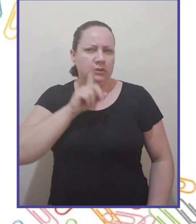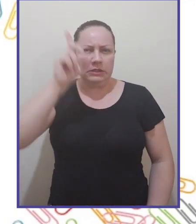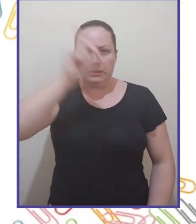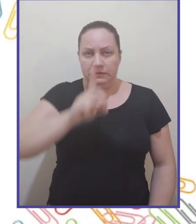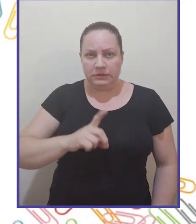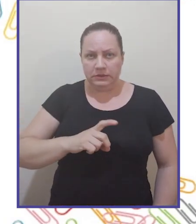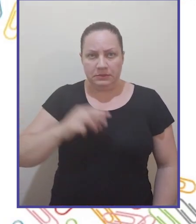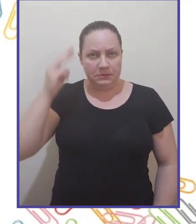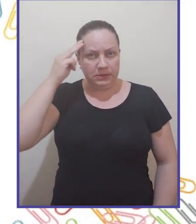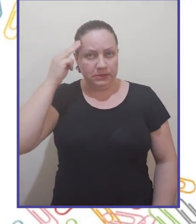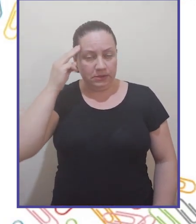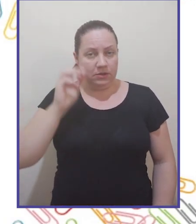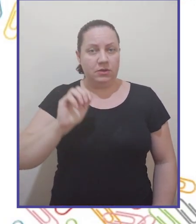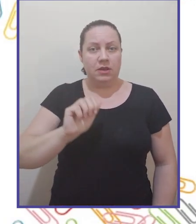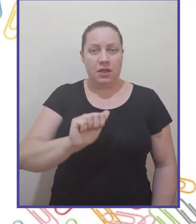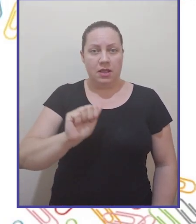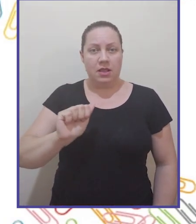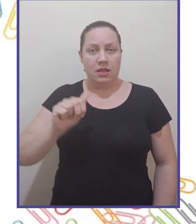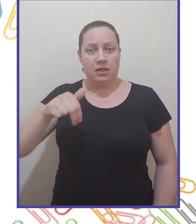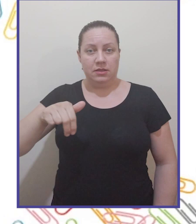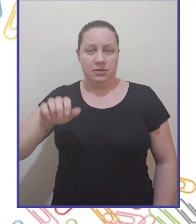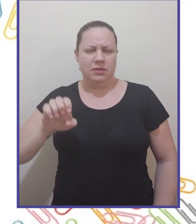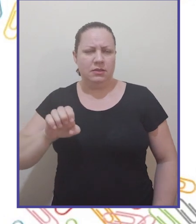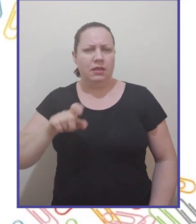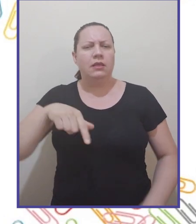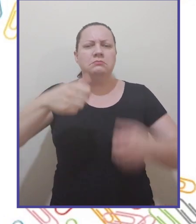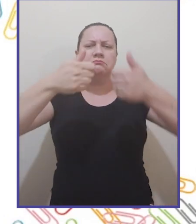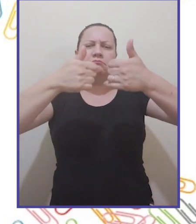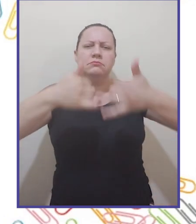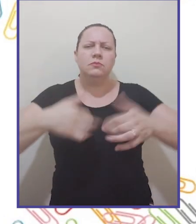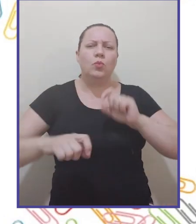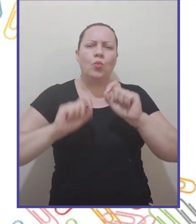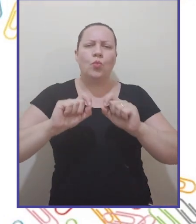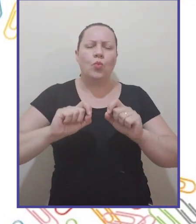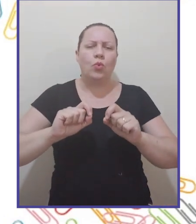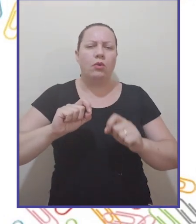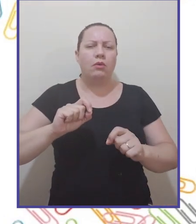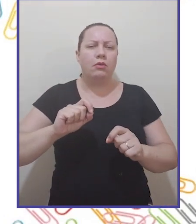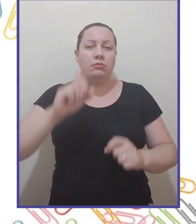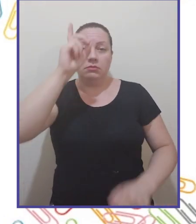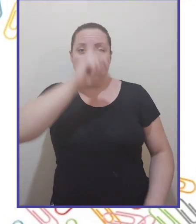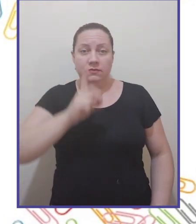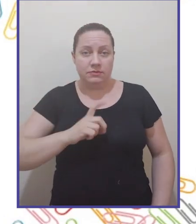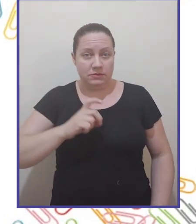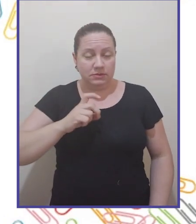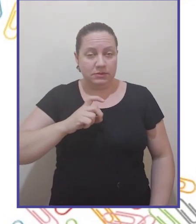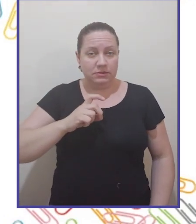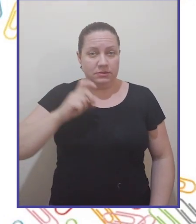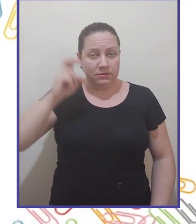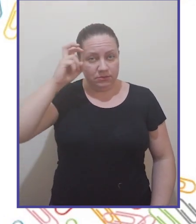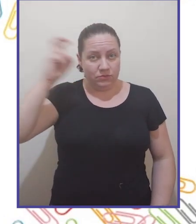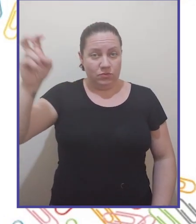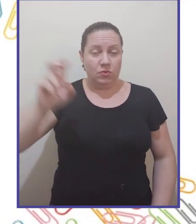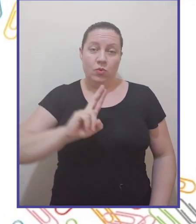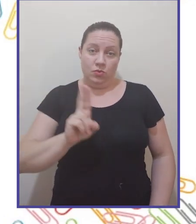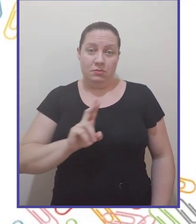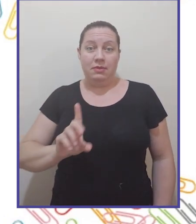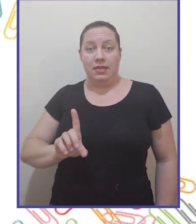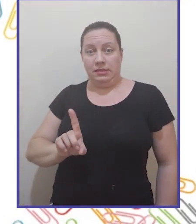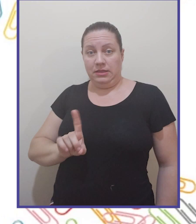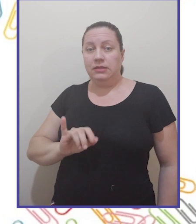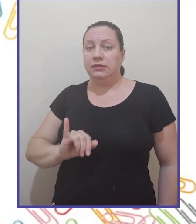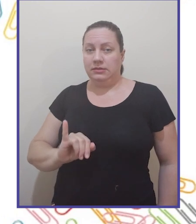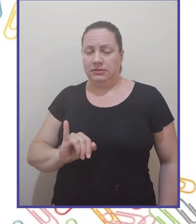Deficiência Mental, a AAMR, define a deficiência intelectual, que vamos chamar de DI, como